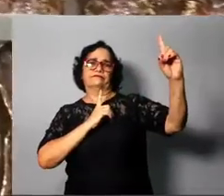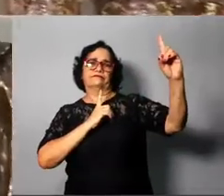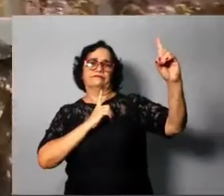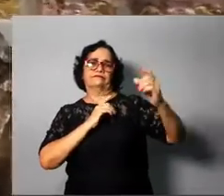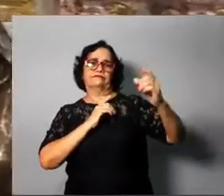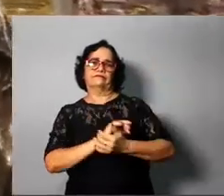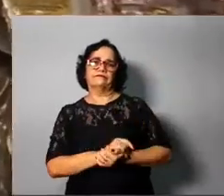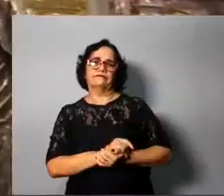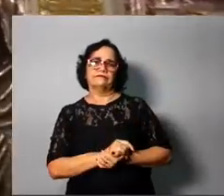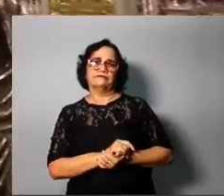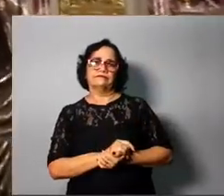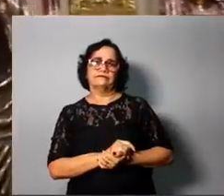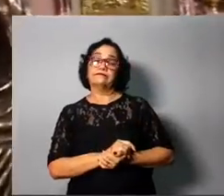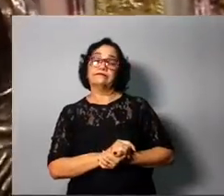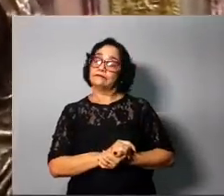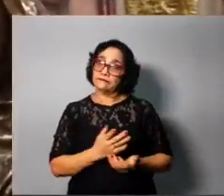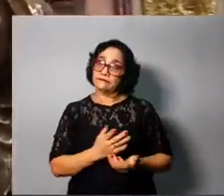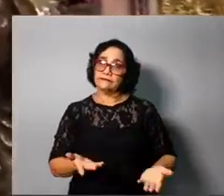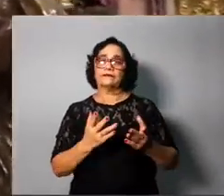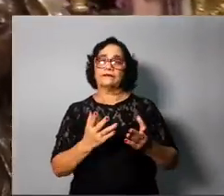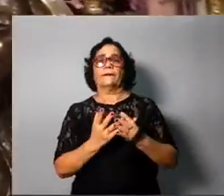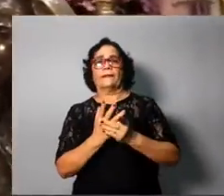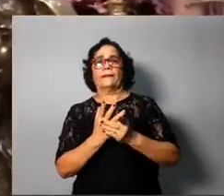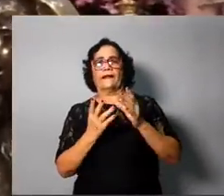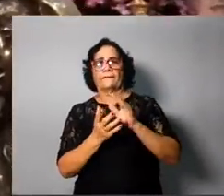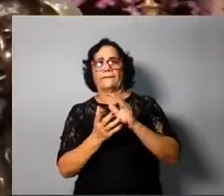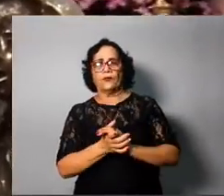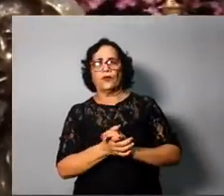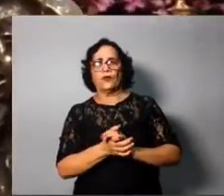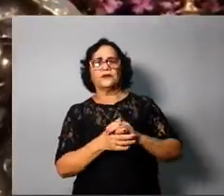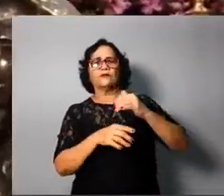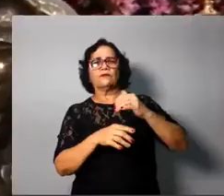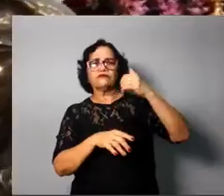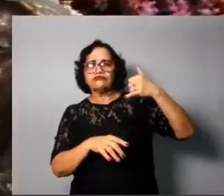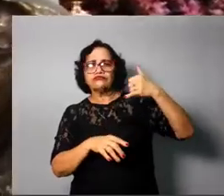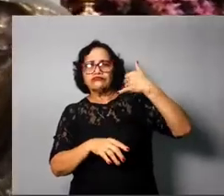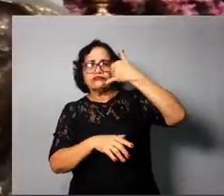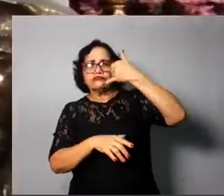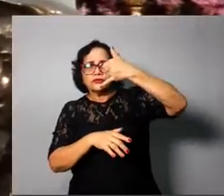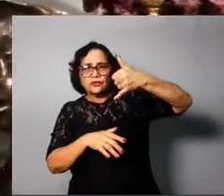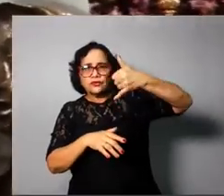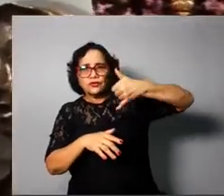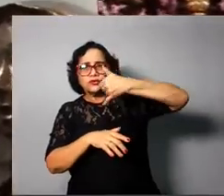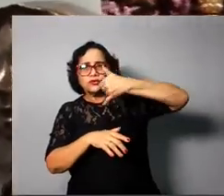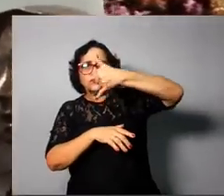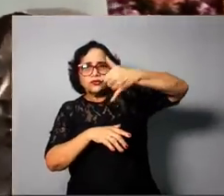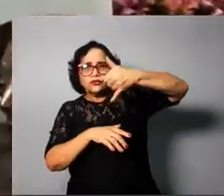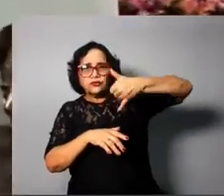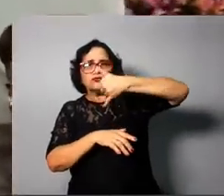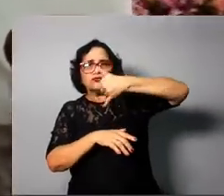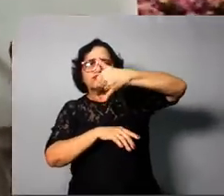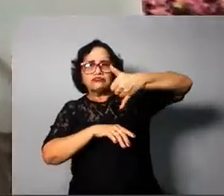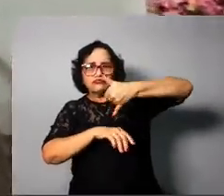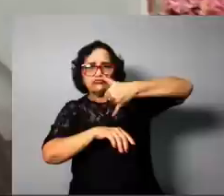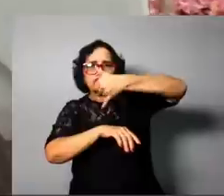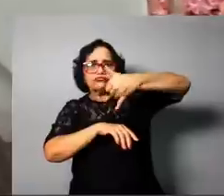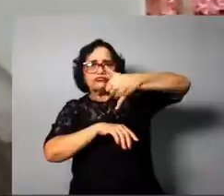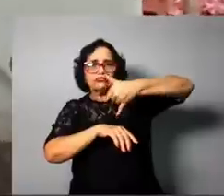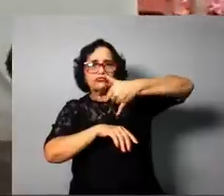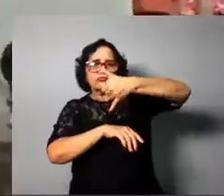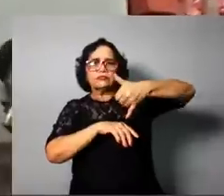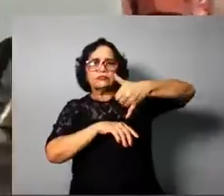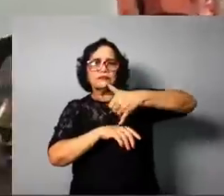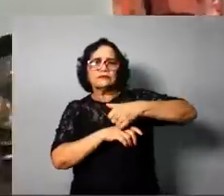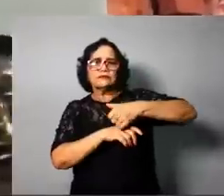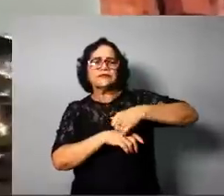A esposa ungiu o esposo com o óleo, o revestiu na